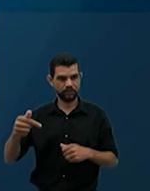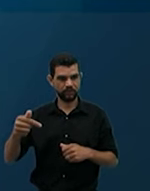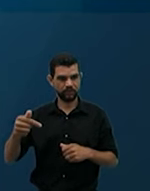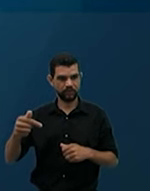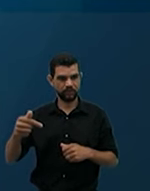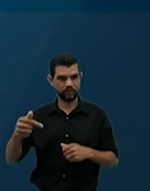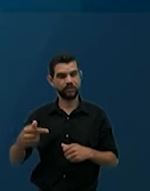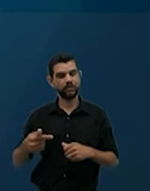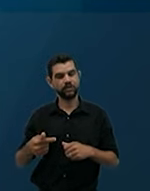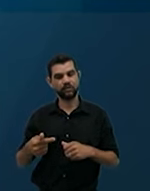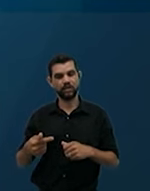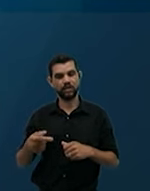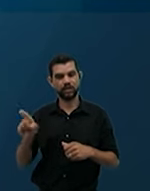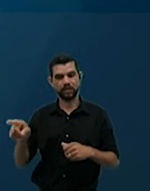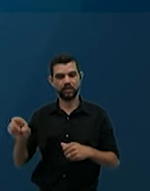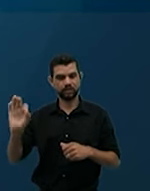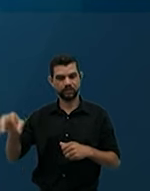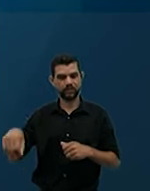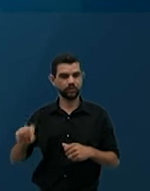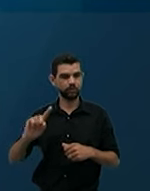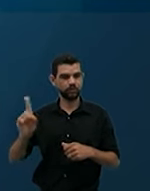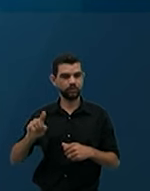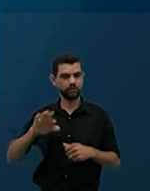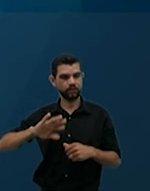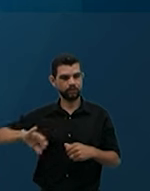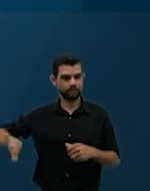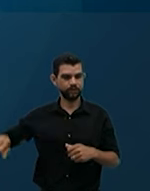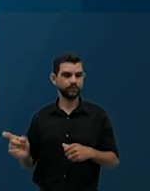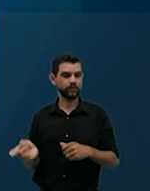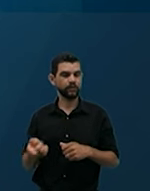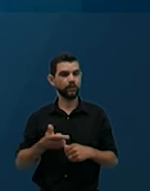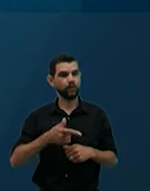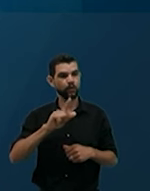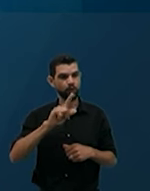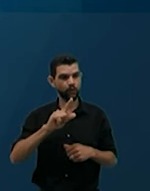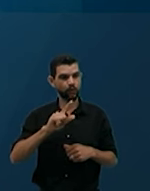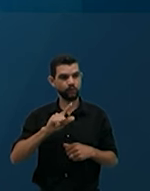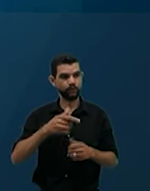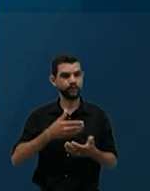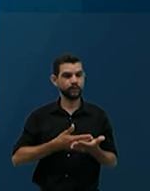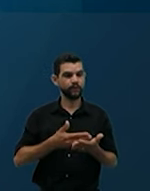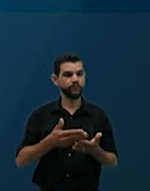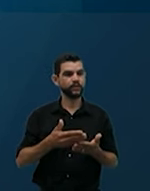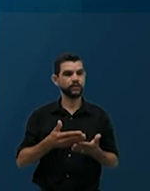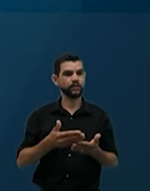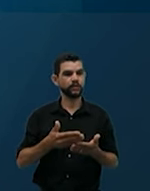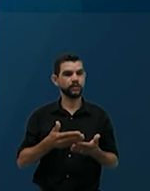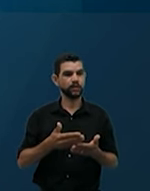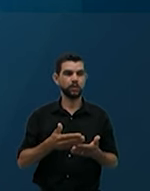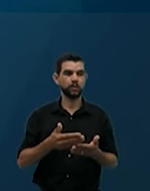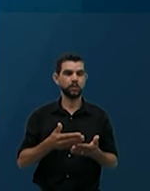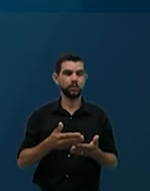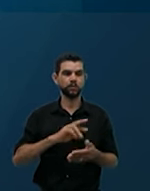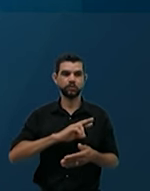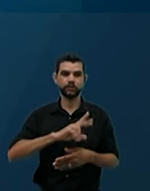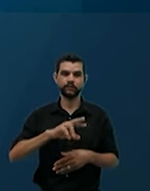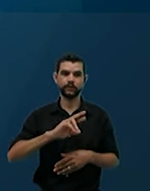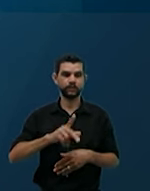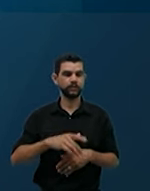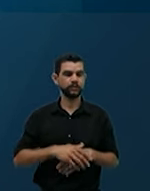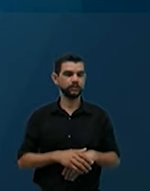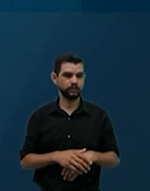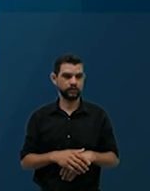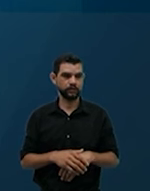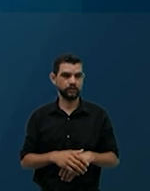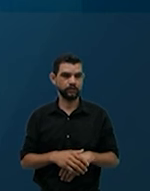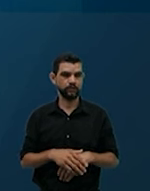vez, mas todos, a partir de agora, sabem que não é mais assim que se irá proceder. Enfim, são essas razões apenas que eu